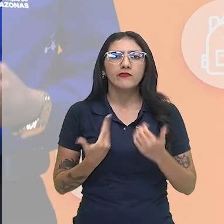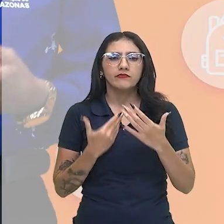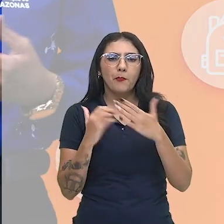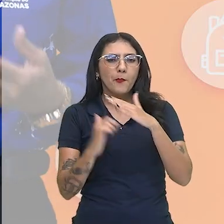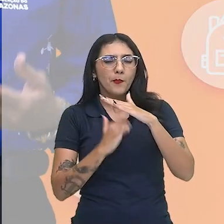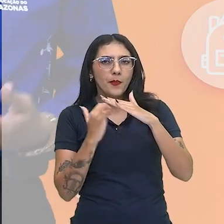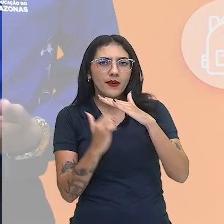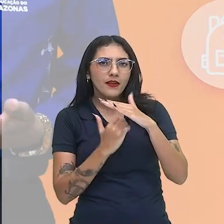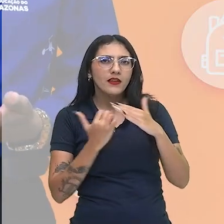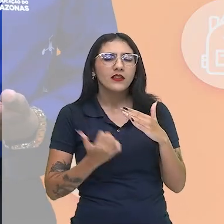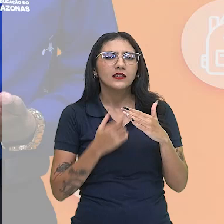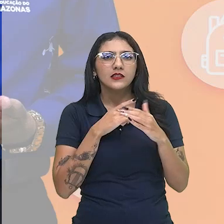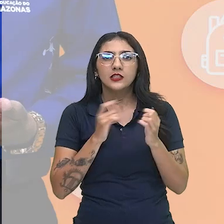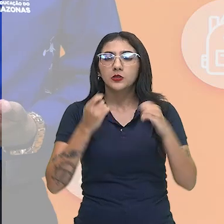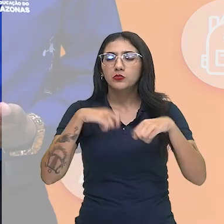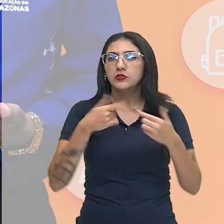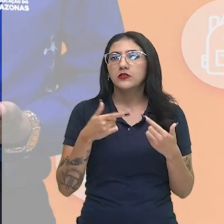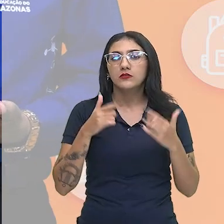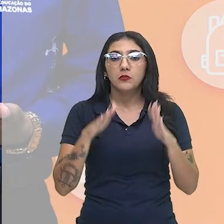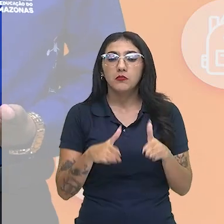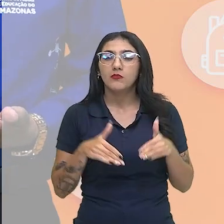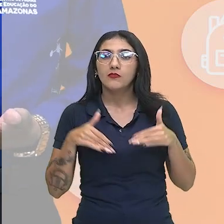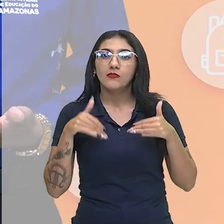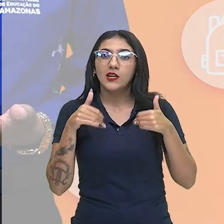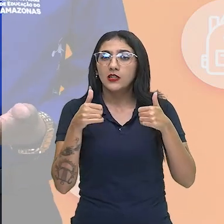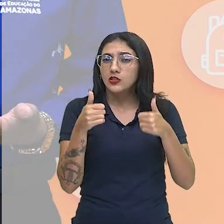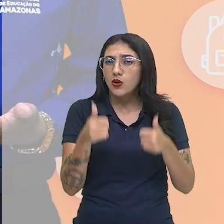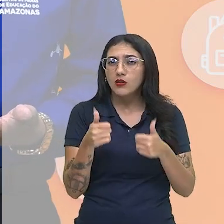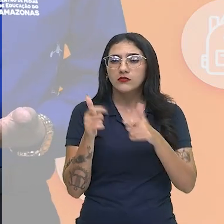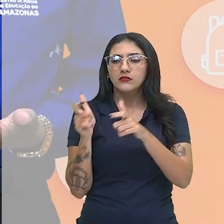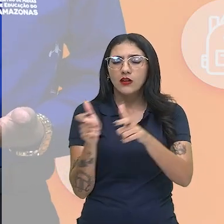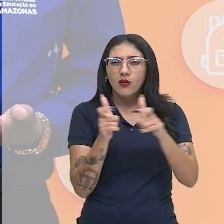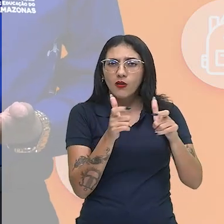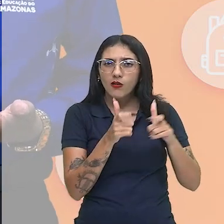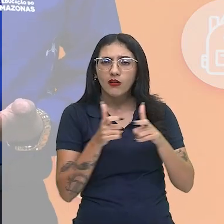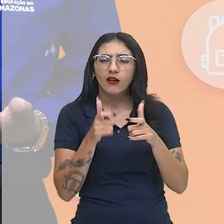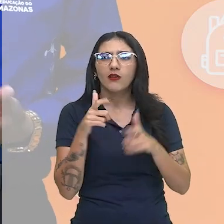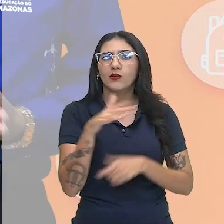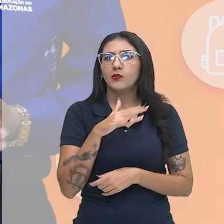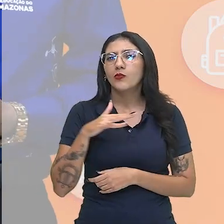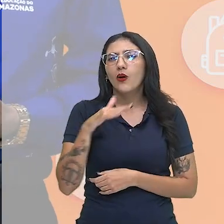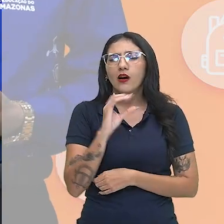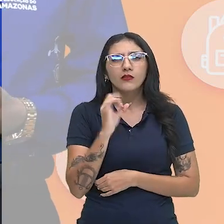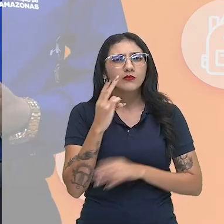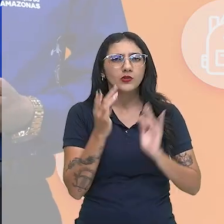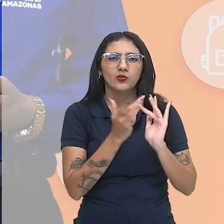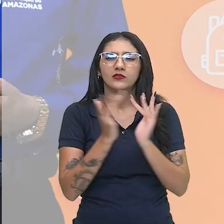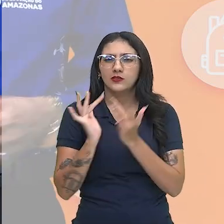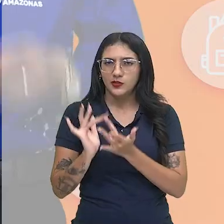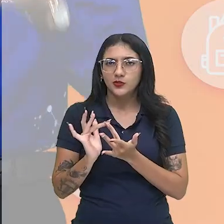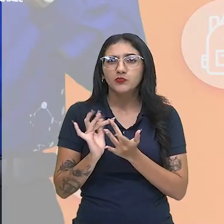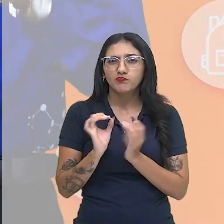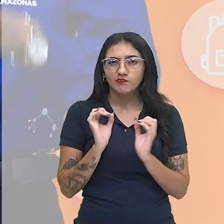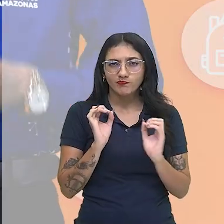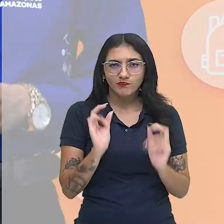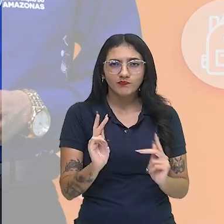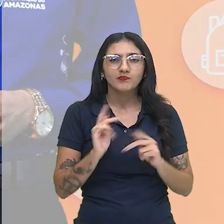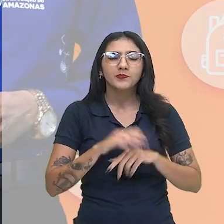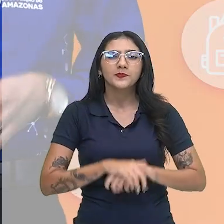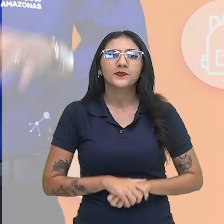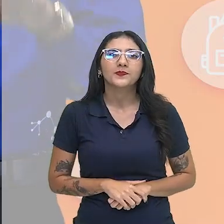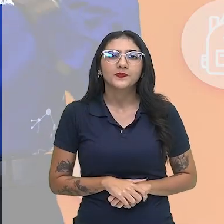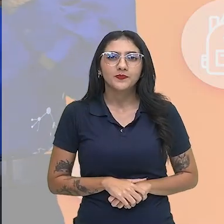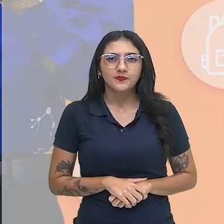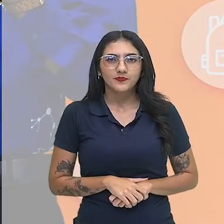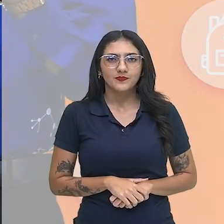empresas atuem da melhor forma numa determinada realidade ou contexto social, ok? Vamos conhecer um